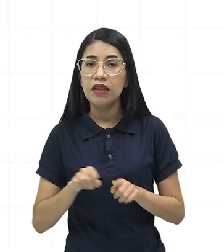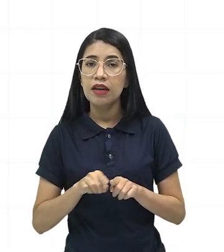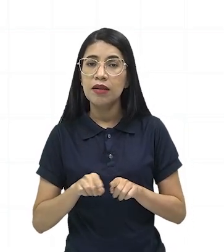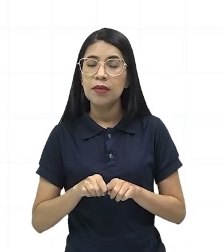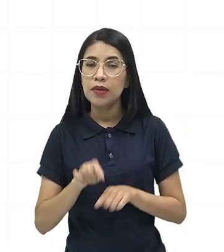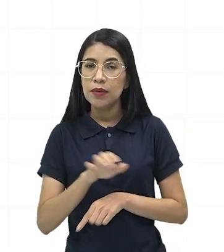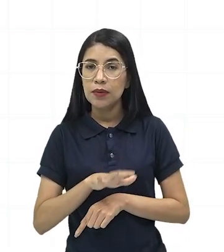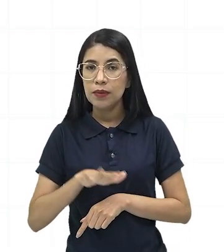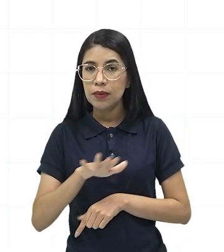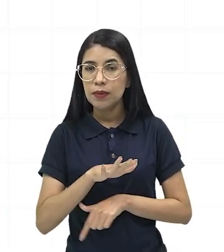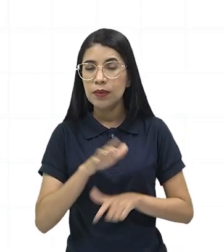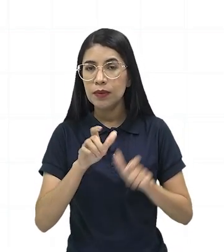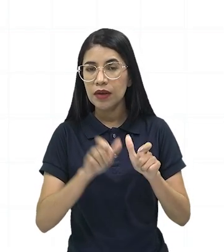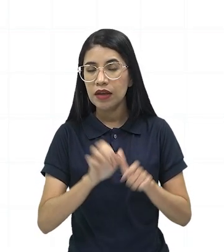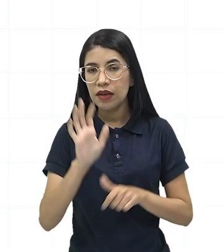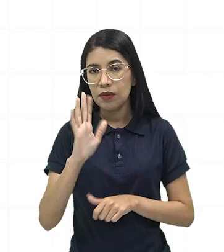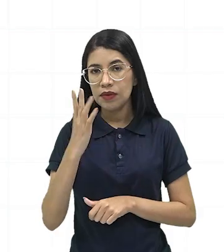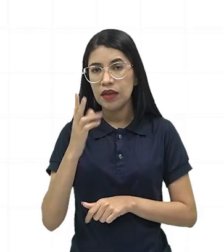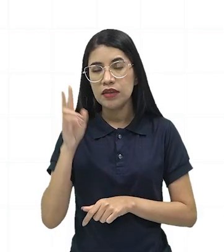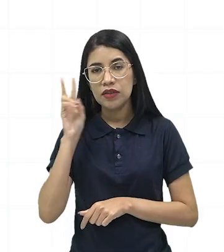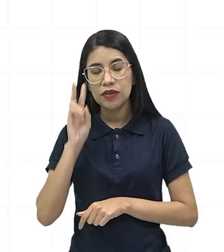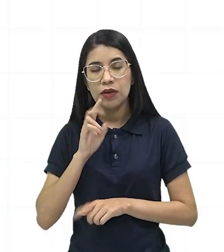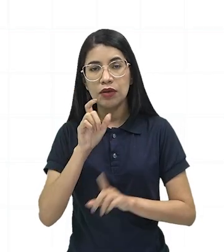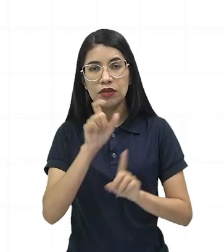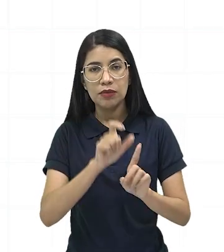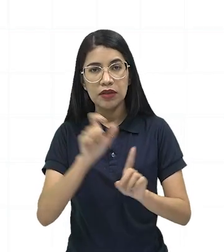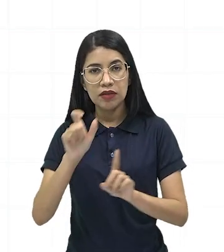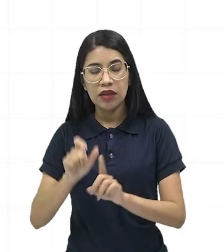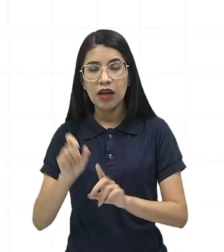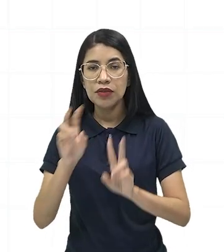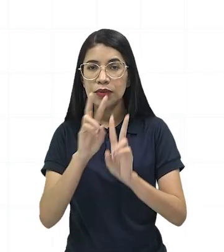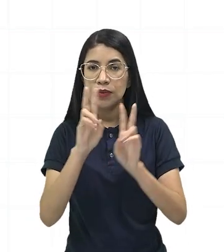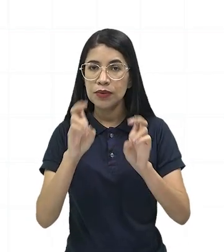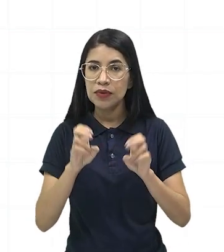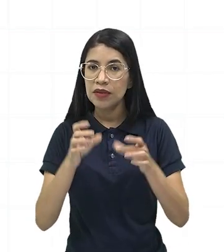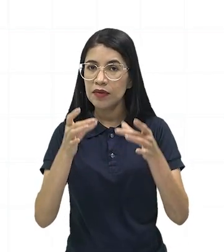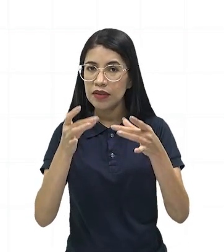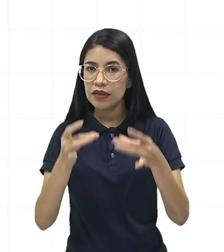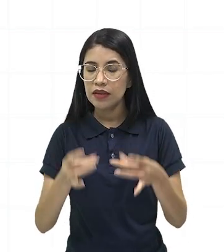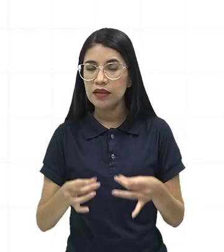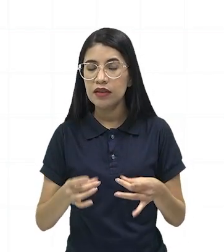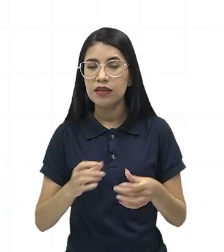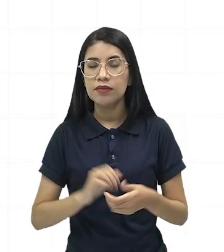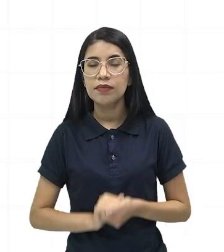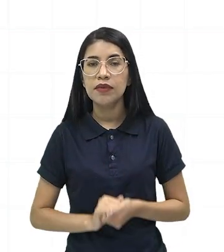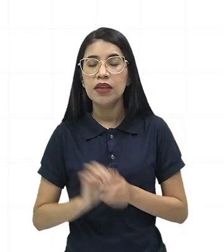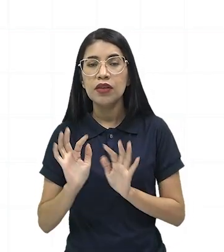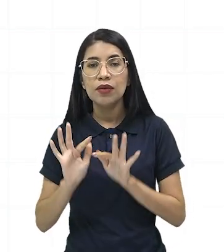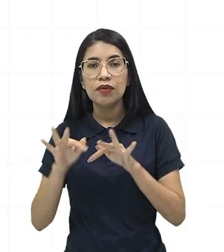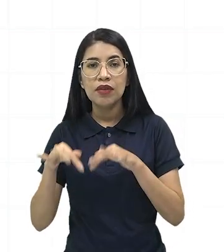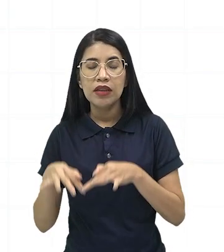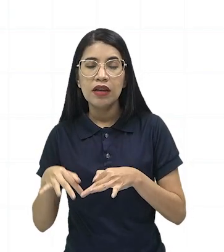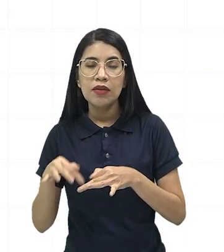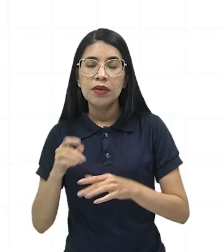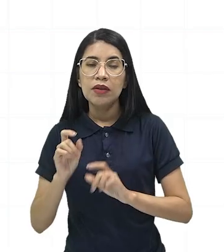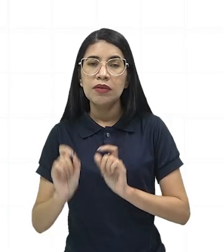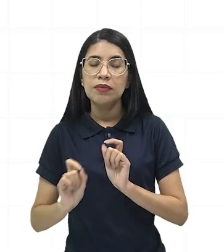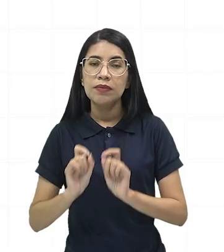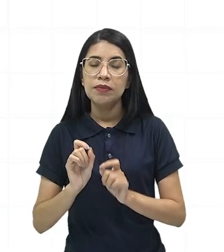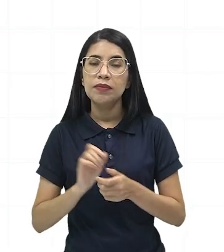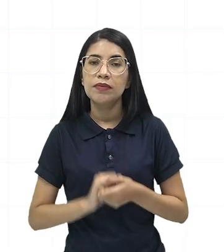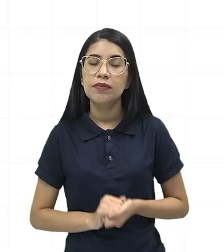vai estar os personagens, vai estar o tema ali se desenvolvendo. E a situação final, justamente